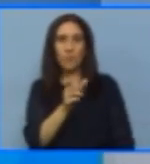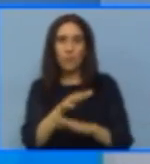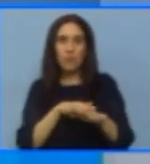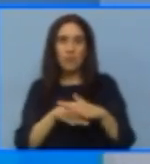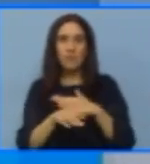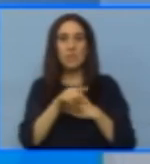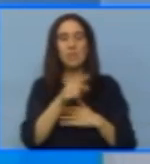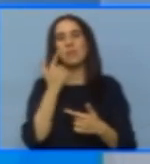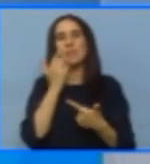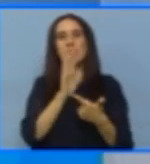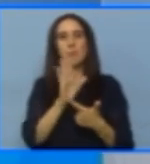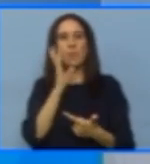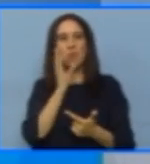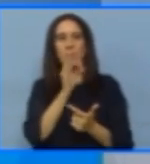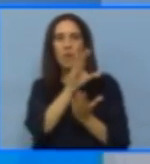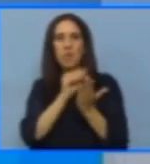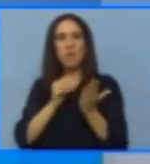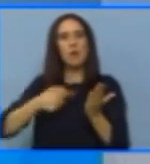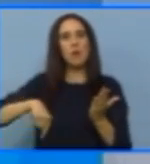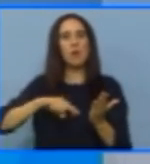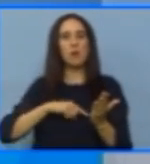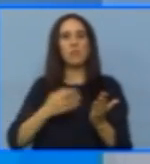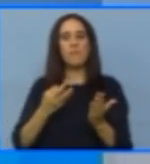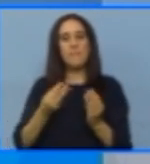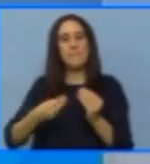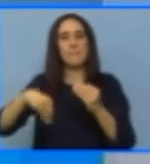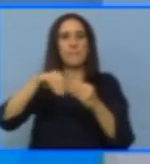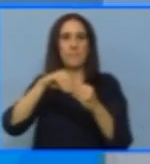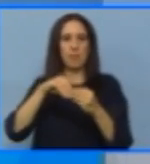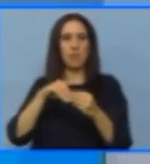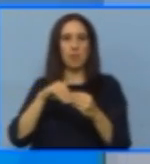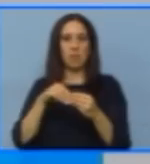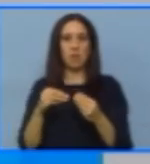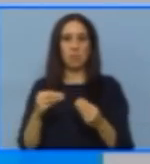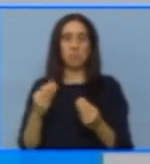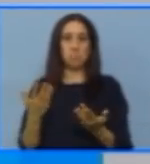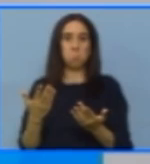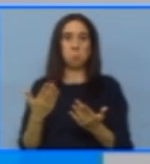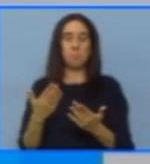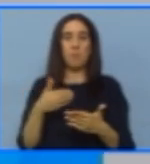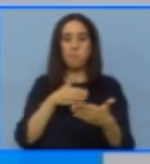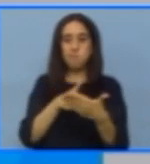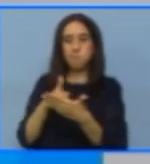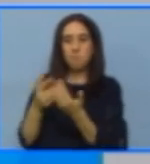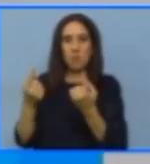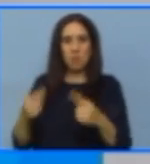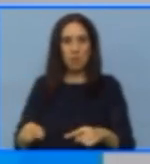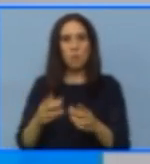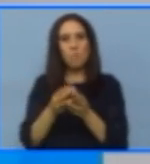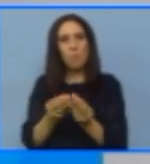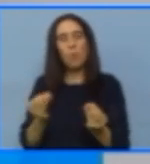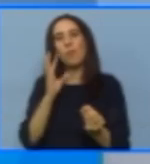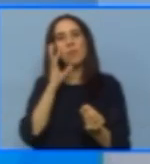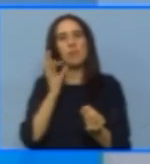tentar usar esse exemplo para nós também tentarmos ir além tanto do que nos é colocado como obstáculos e tentar